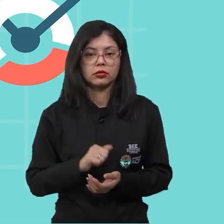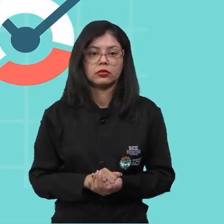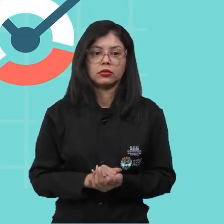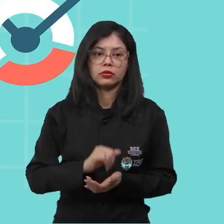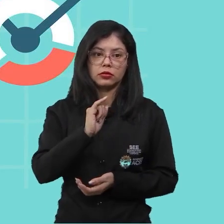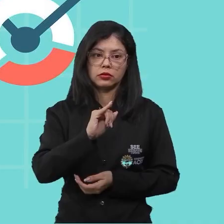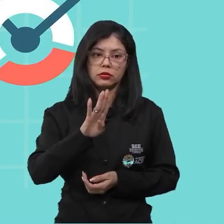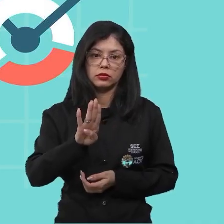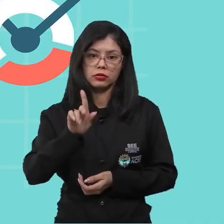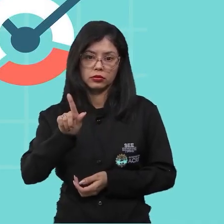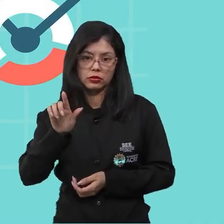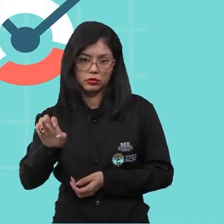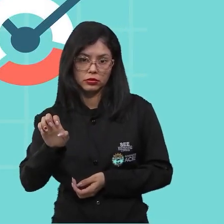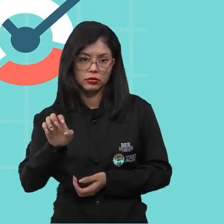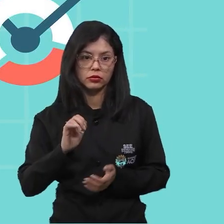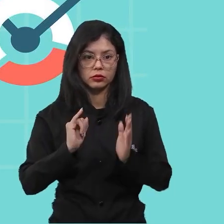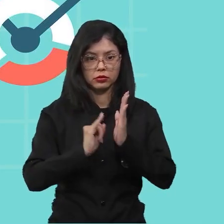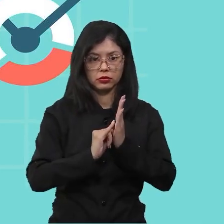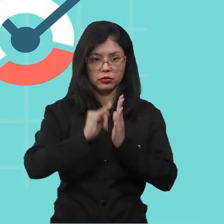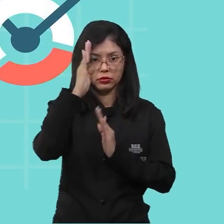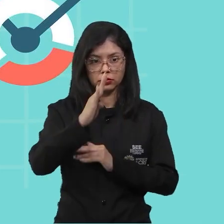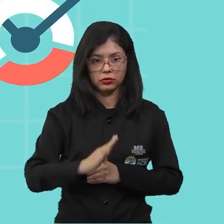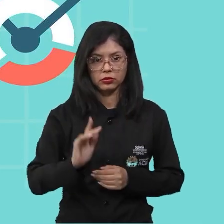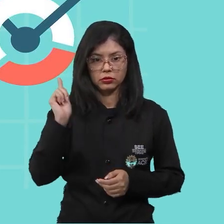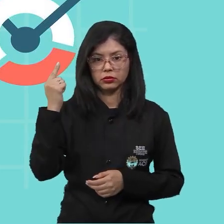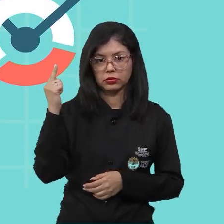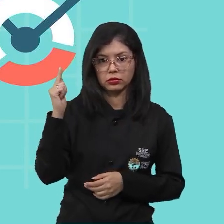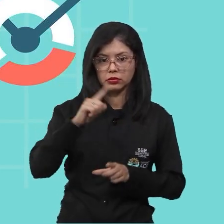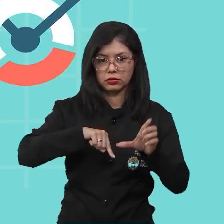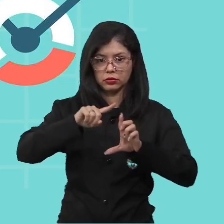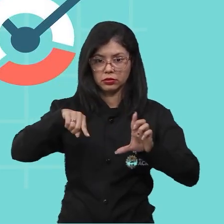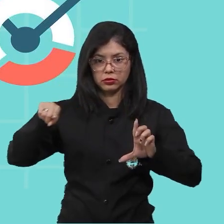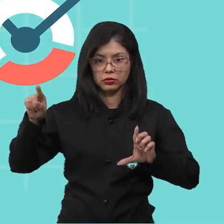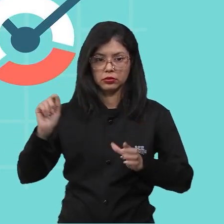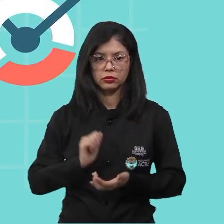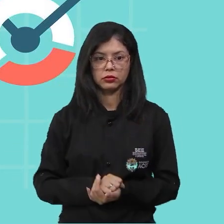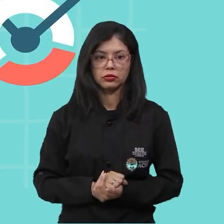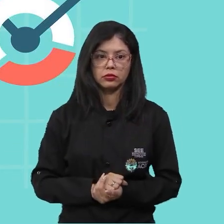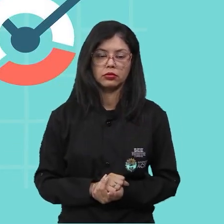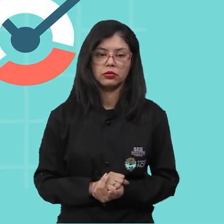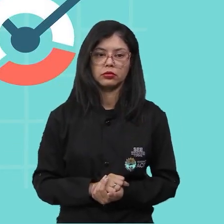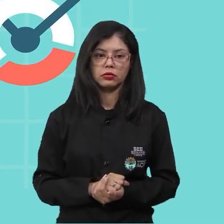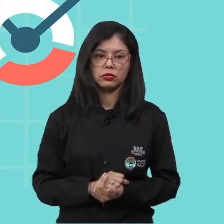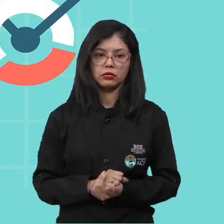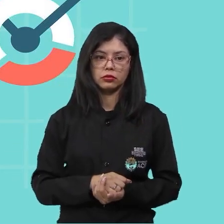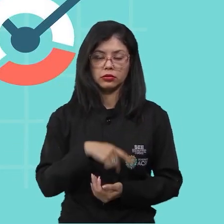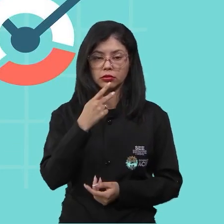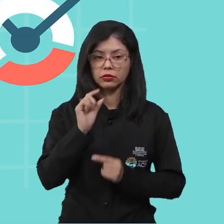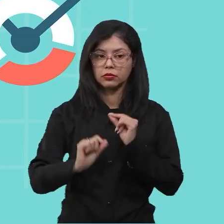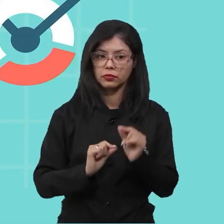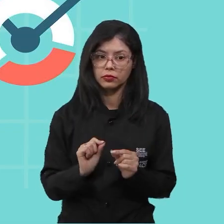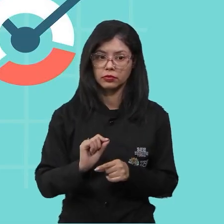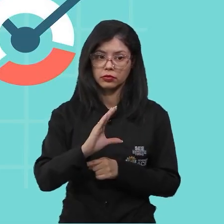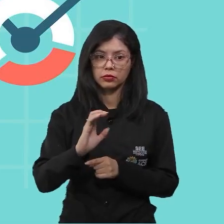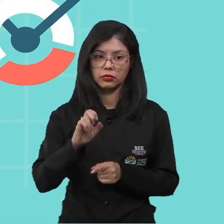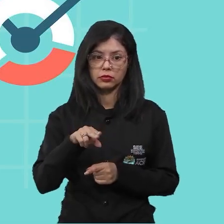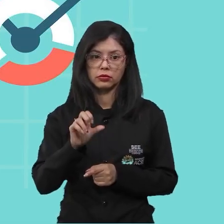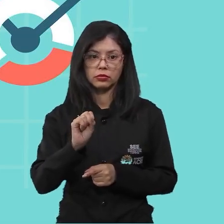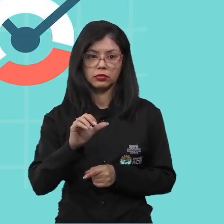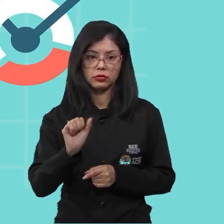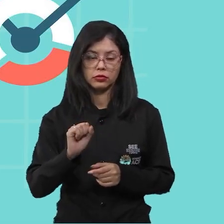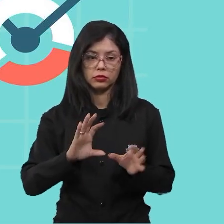o IBGE. O Instituto Brasileiro de Geografia e Estatística, que realiza o